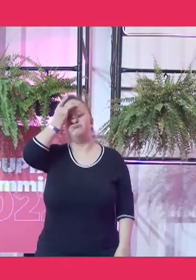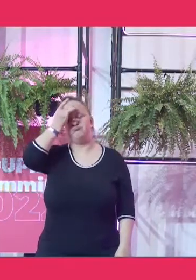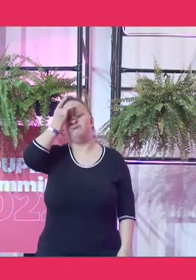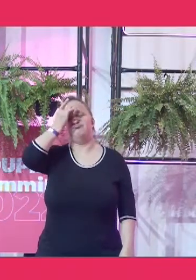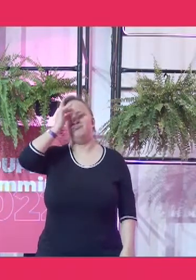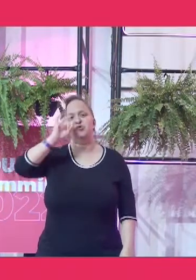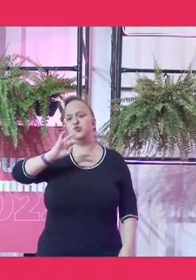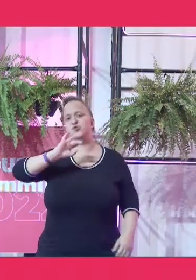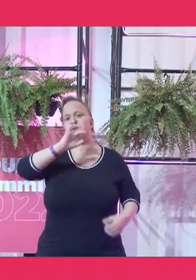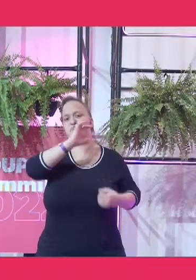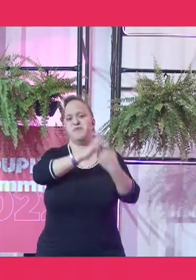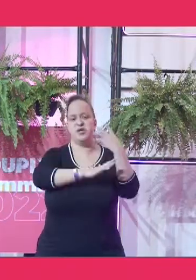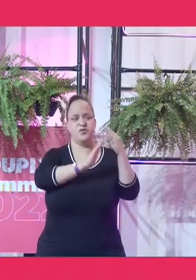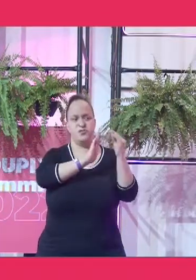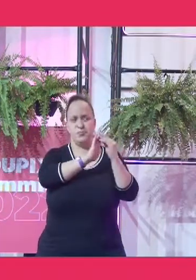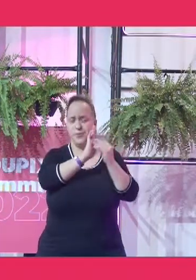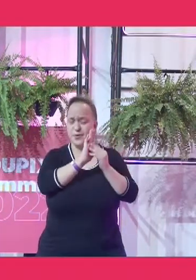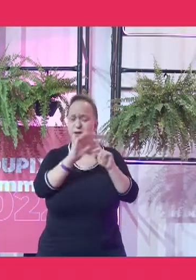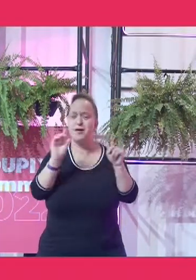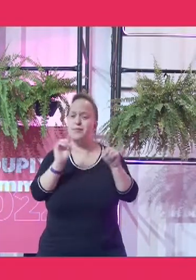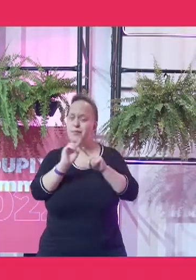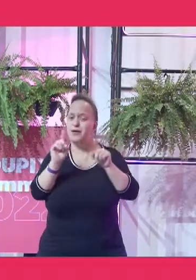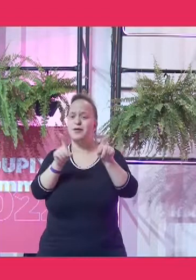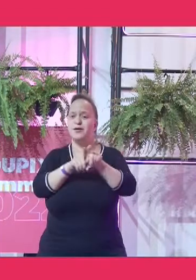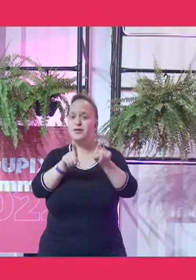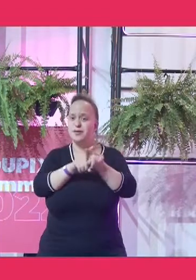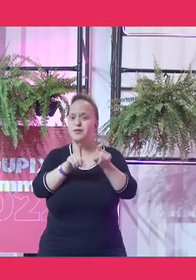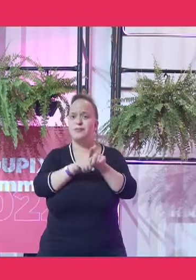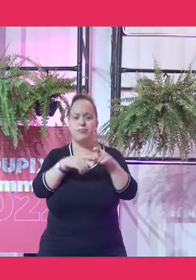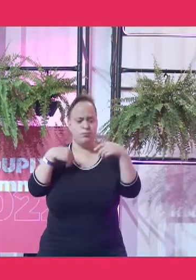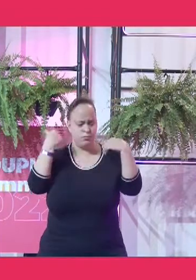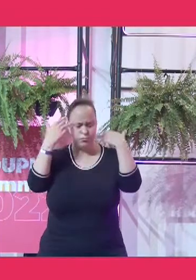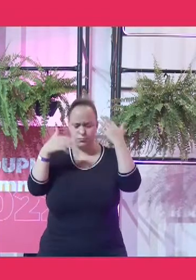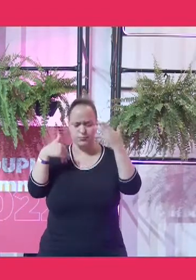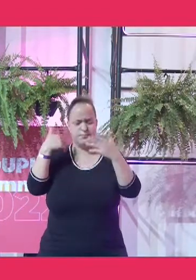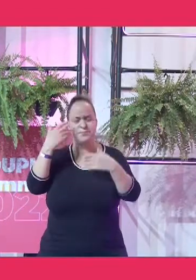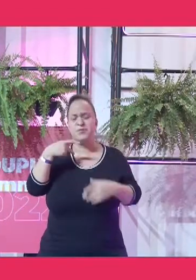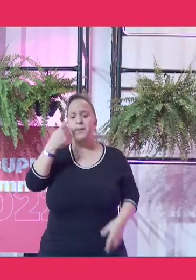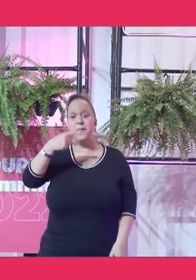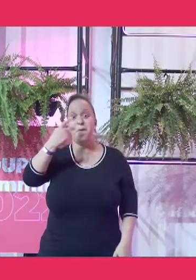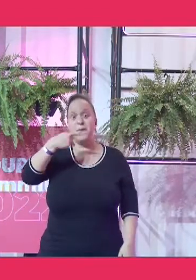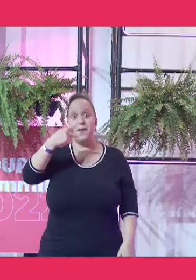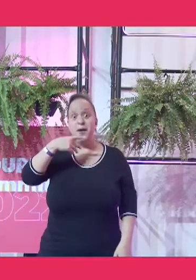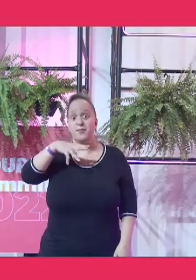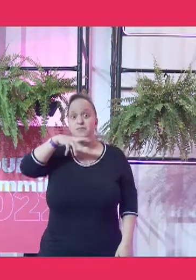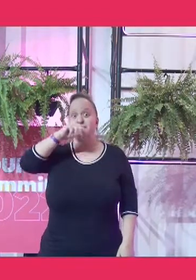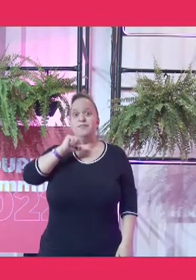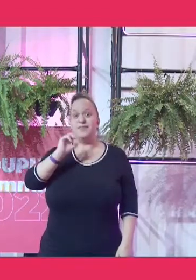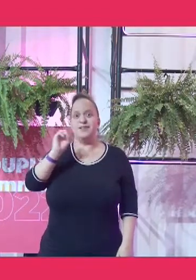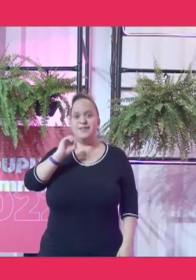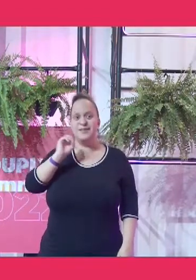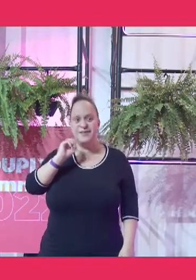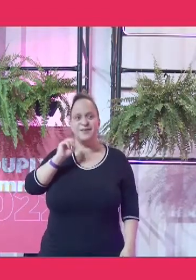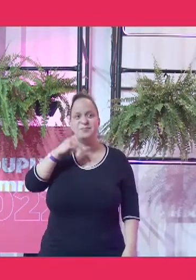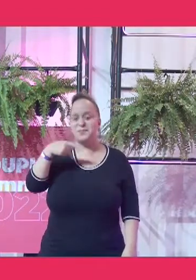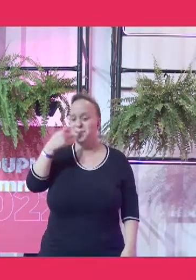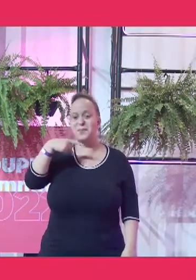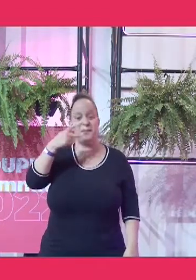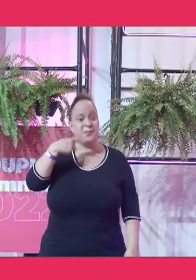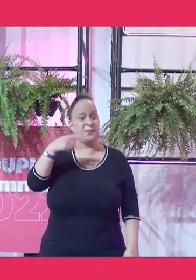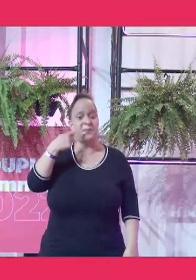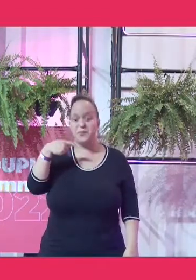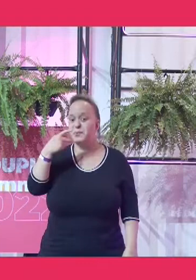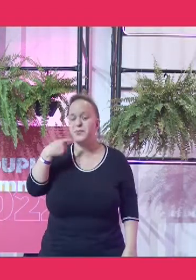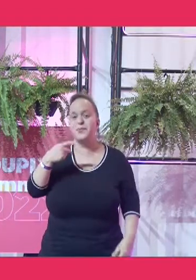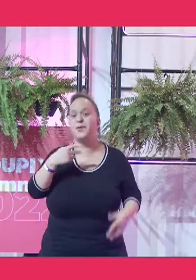habilidade criativa. Você desenvolve habilidades biológicas de falar sem respirar por 15 segundos. E agora os stories